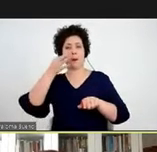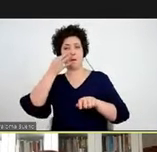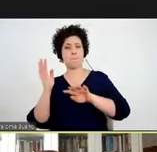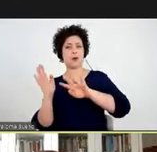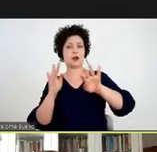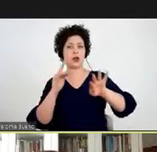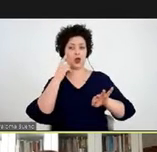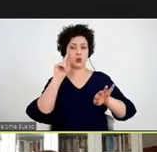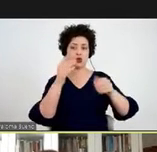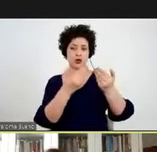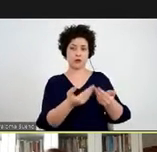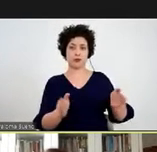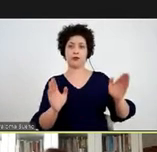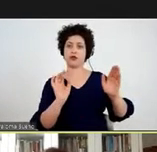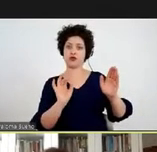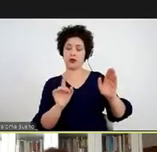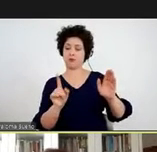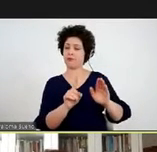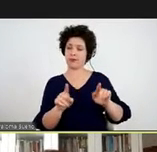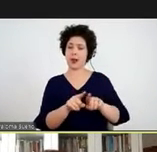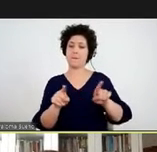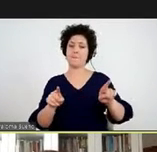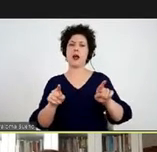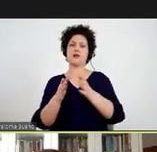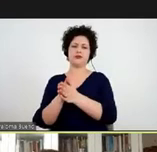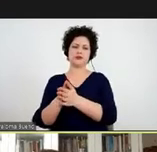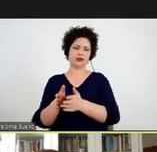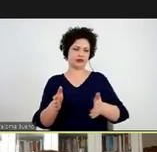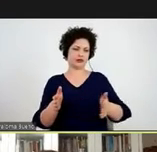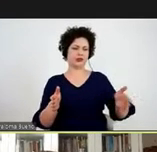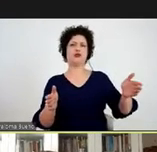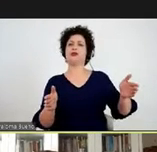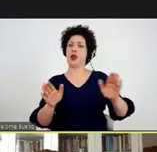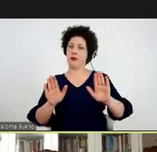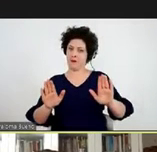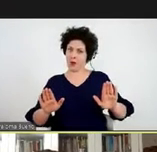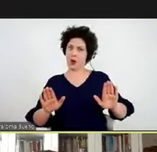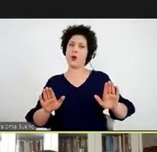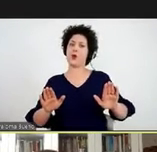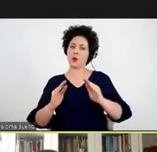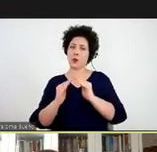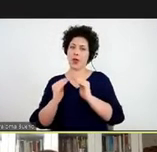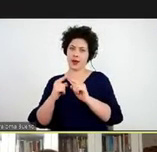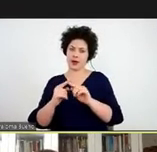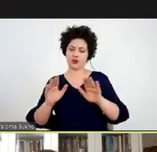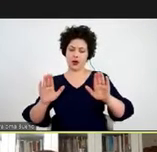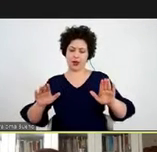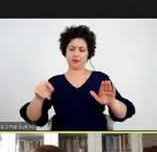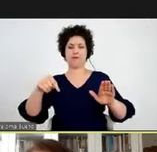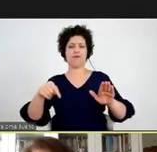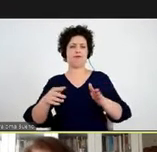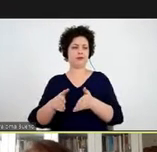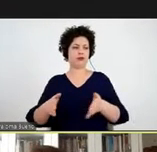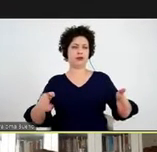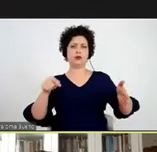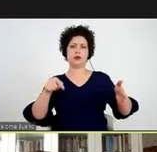dia da inauguração, mas em extenso período que ela ocupou o espaço da capela, significam